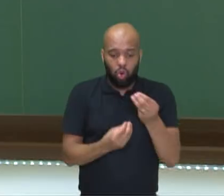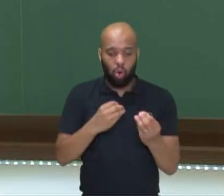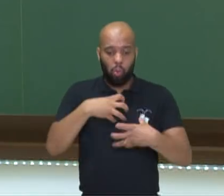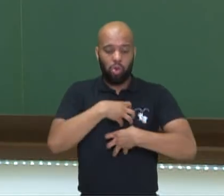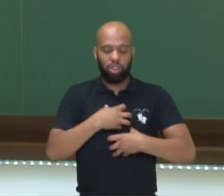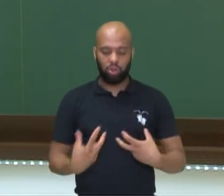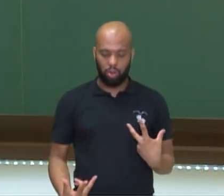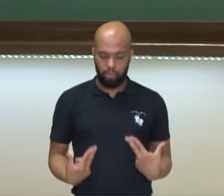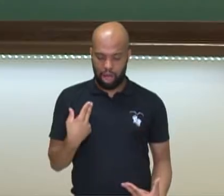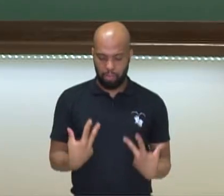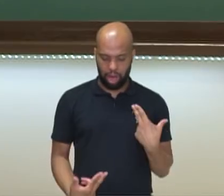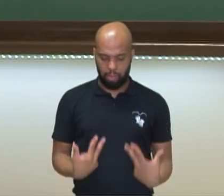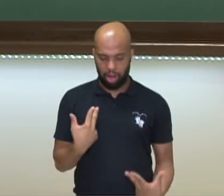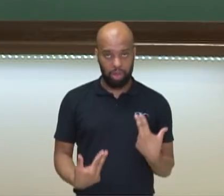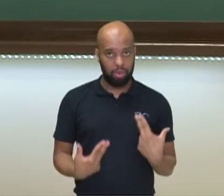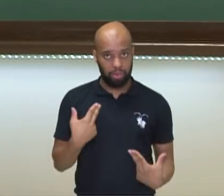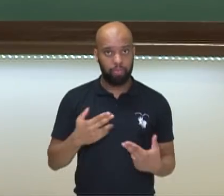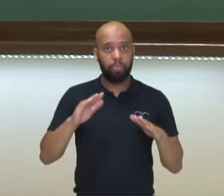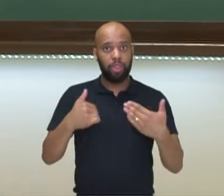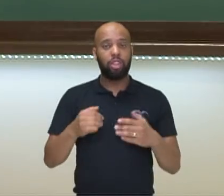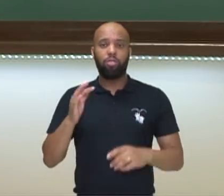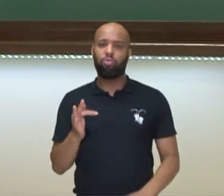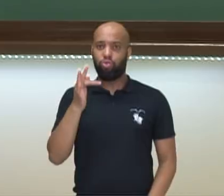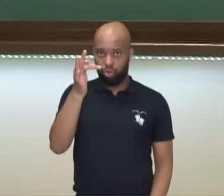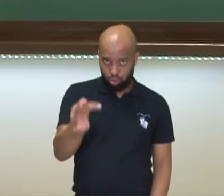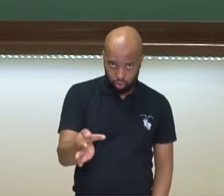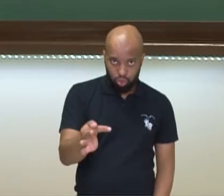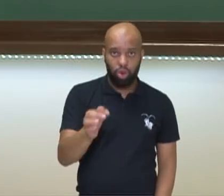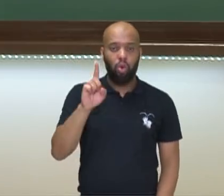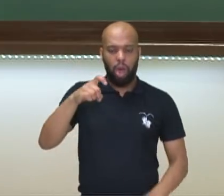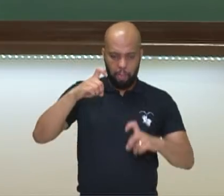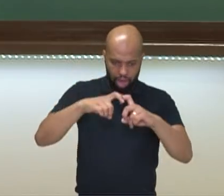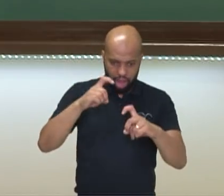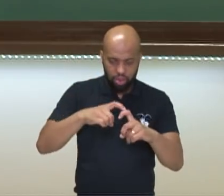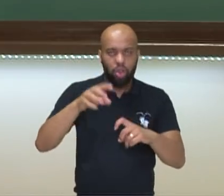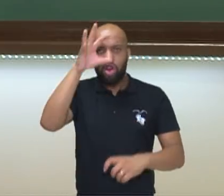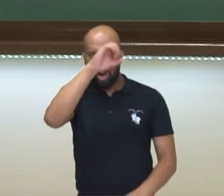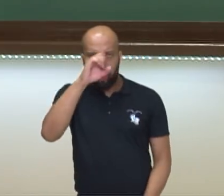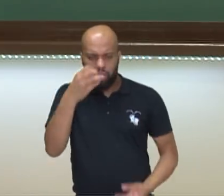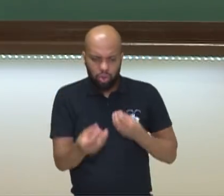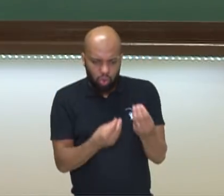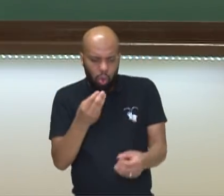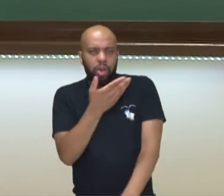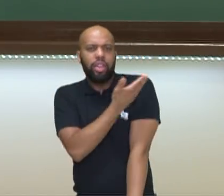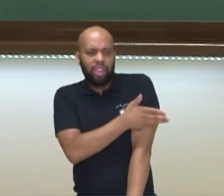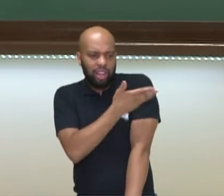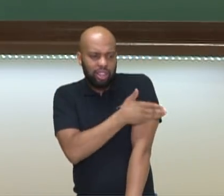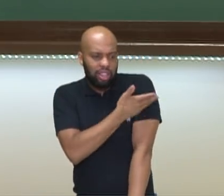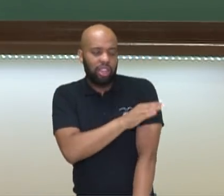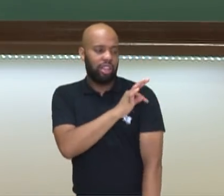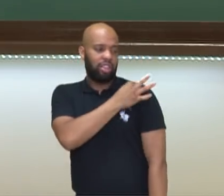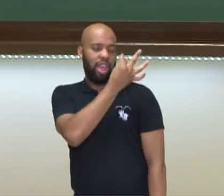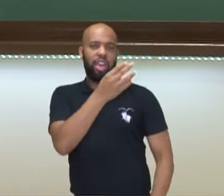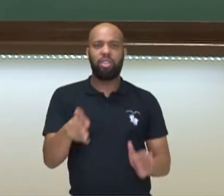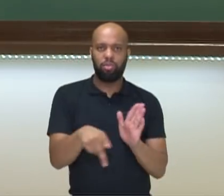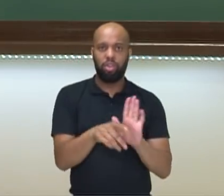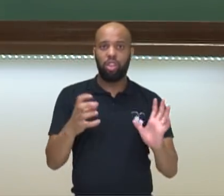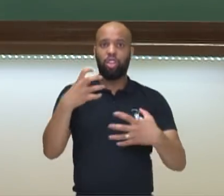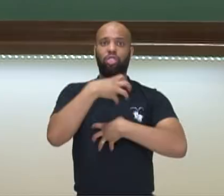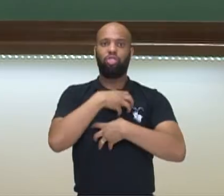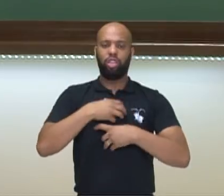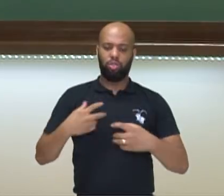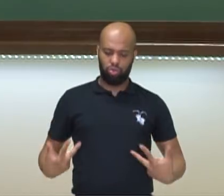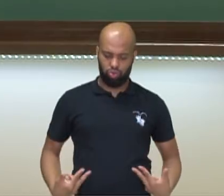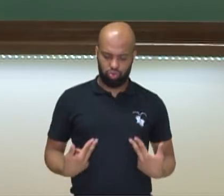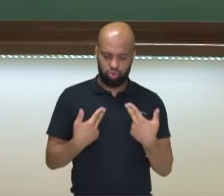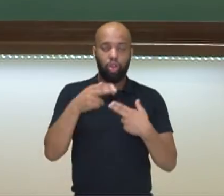procedimentos cirúrgicos. Então, os futuros médicos estão aprendendo aquelas técnicas cirúrgicas